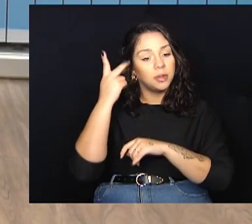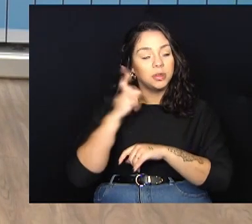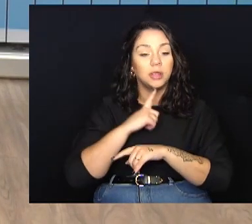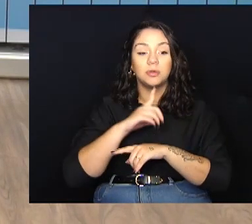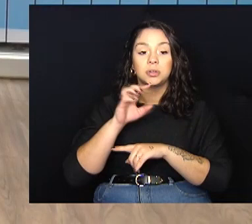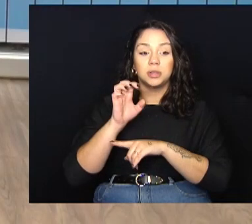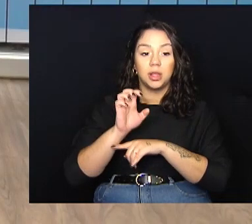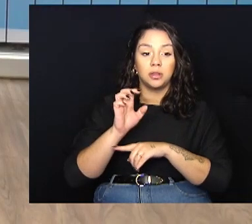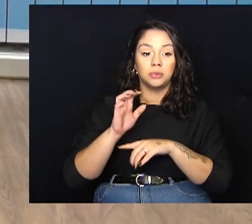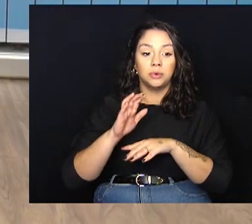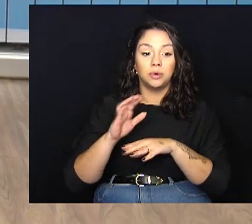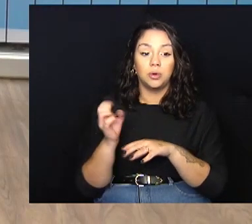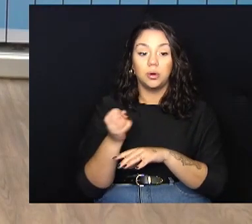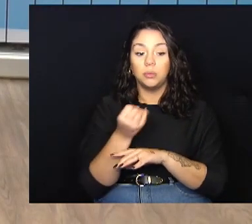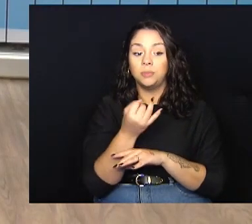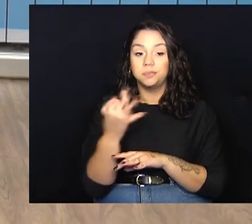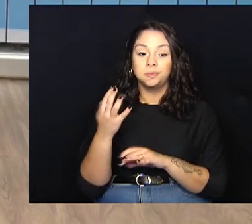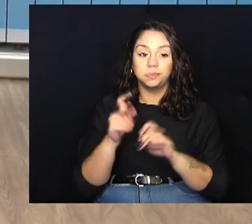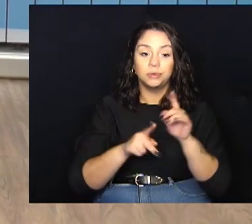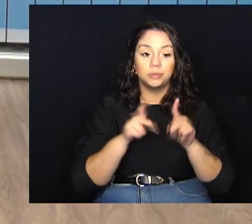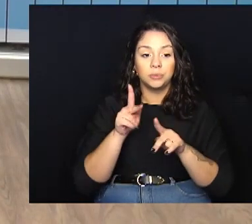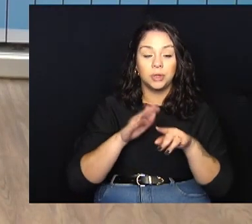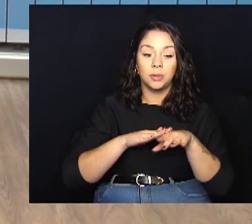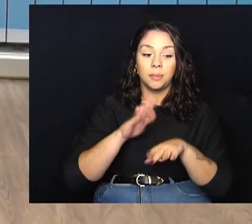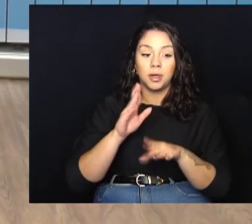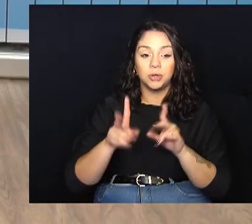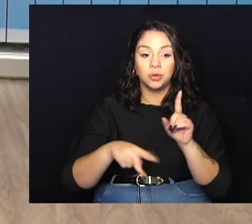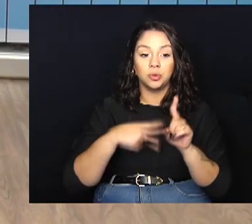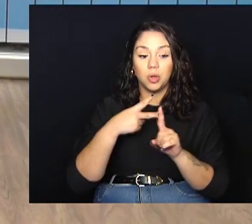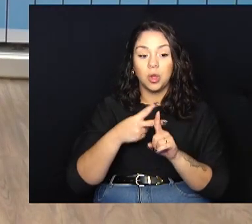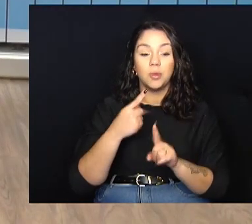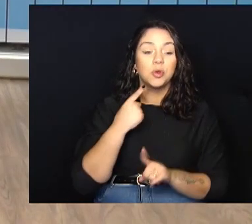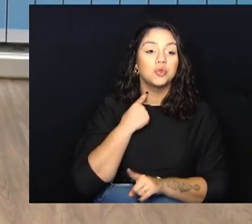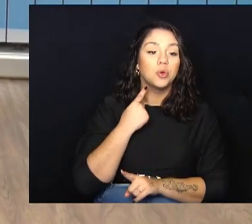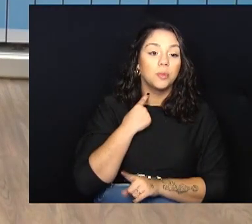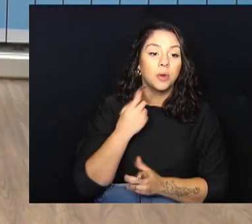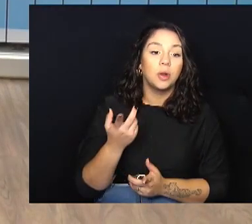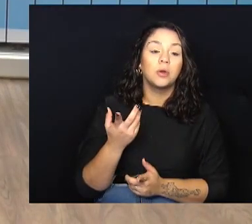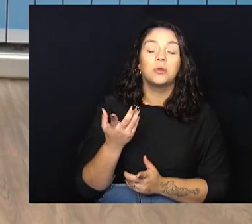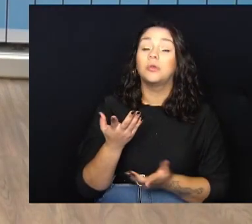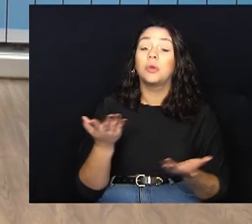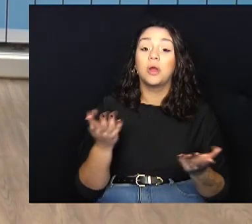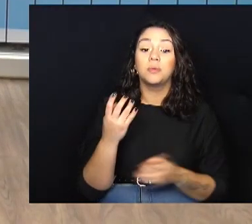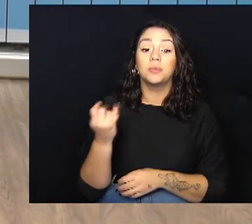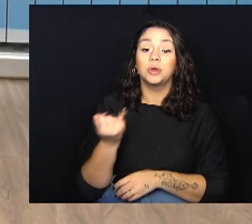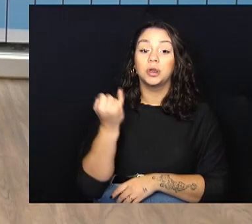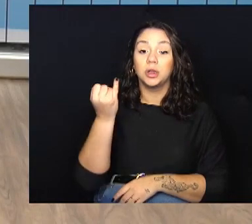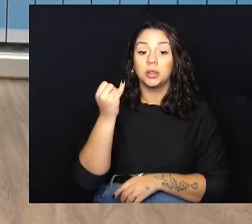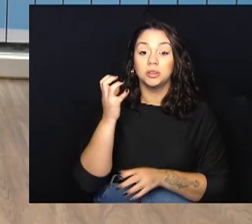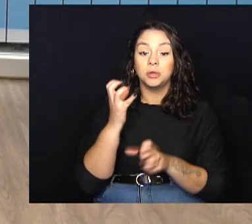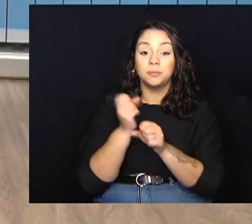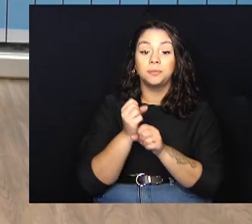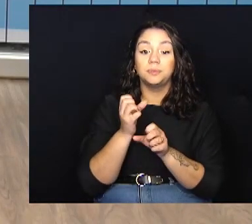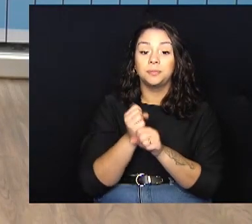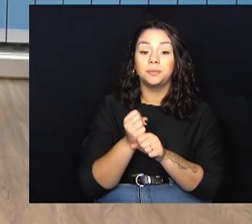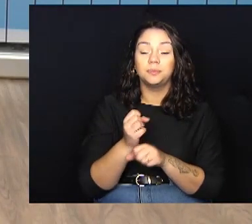é a maior é população mais que o dobro do que Minas Gerais qualquer importância do senso